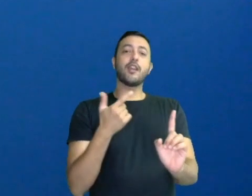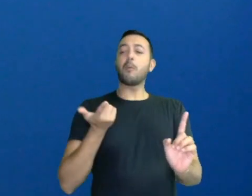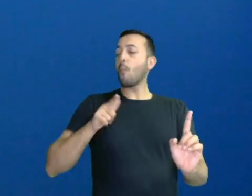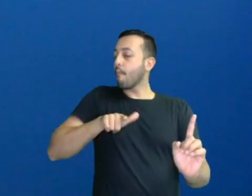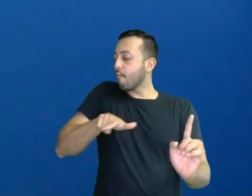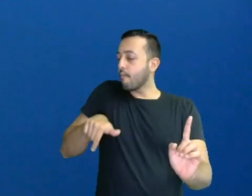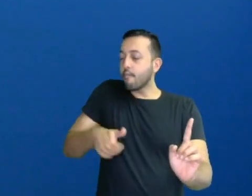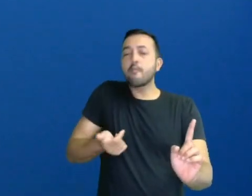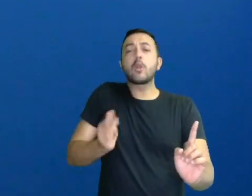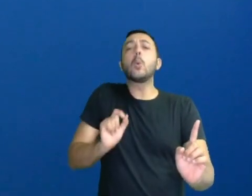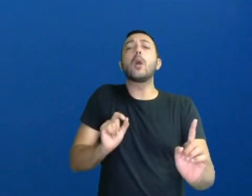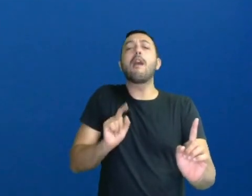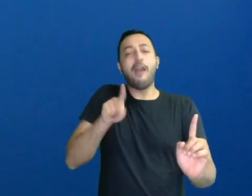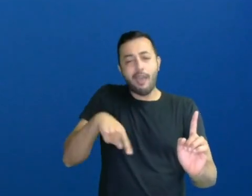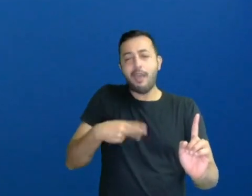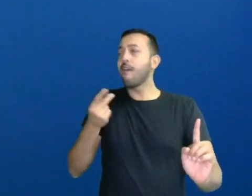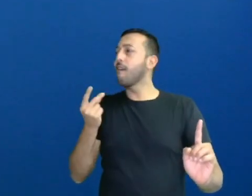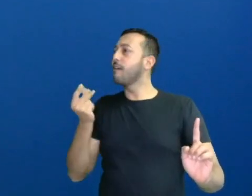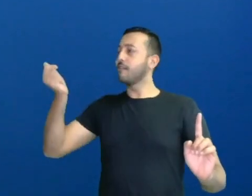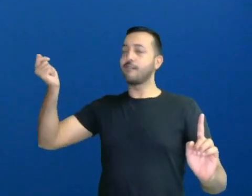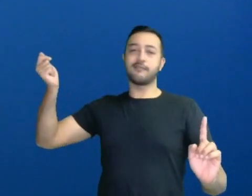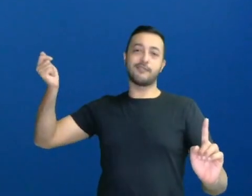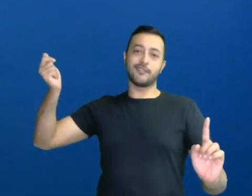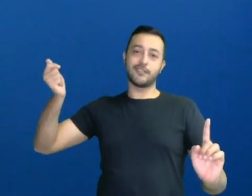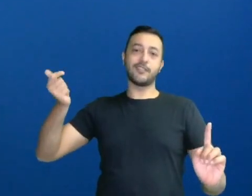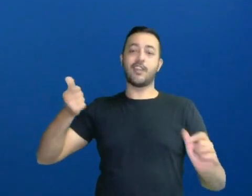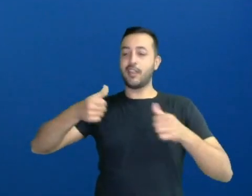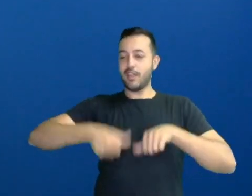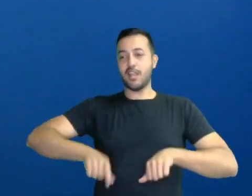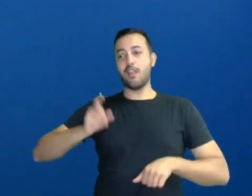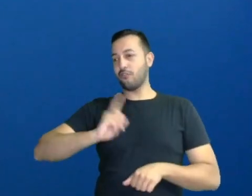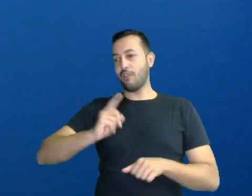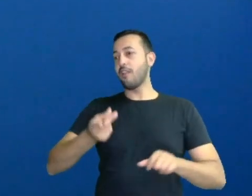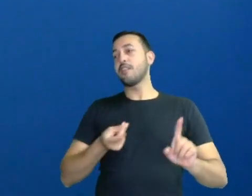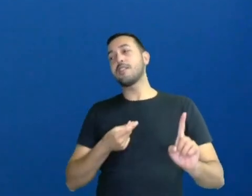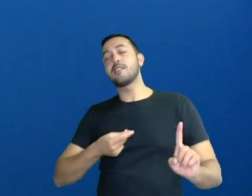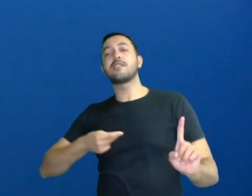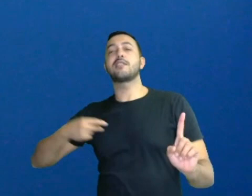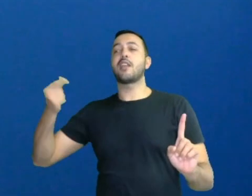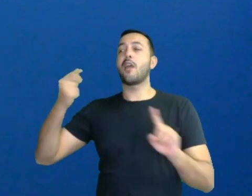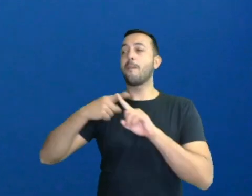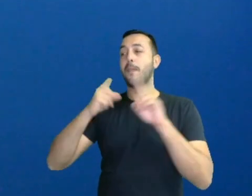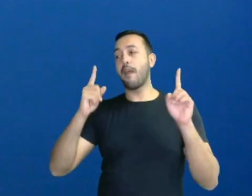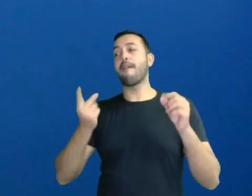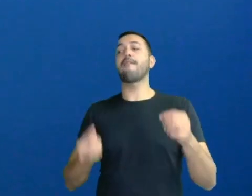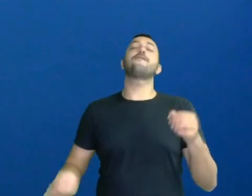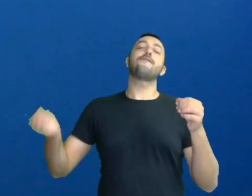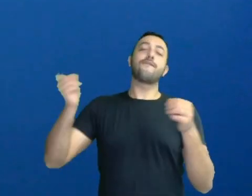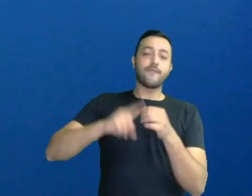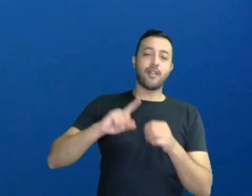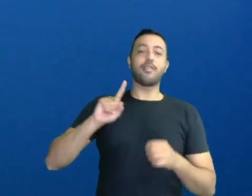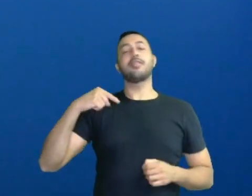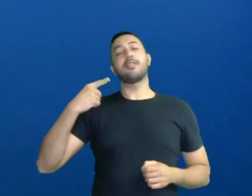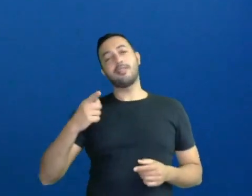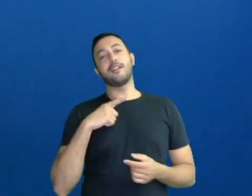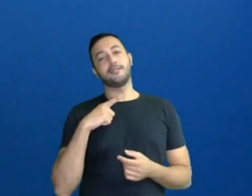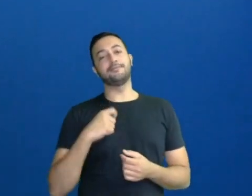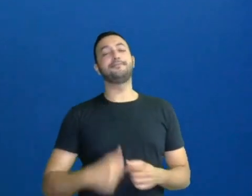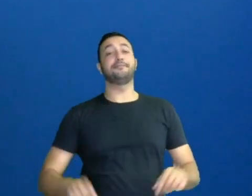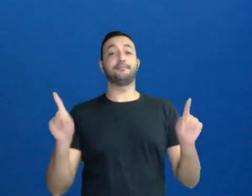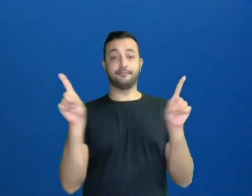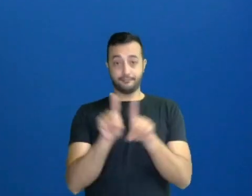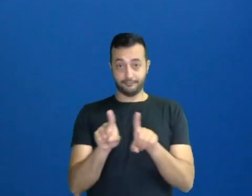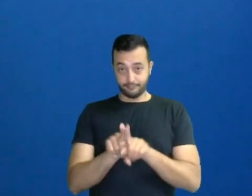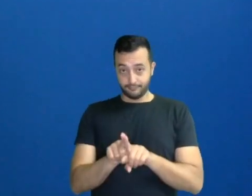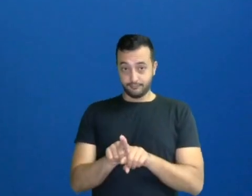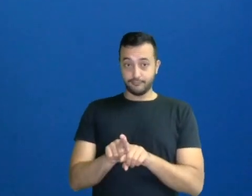ausência dela e que ela não está mais aqui que ela saiu mas que ela voltaria logo e também